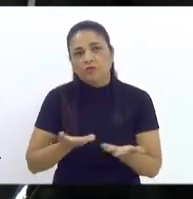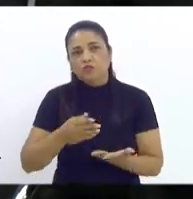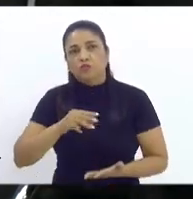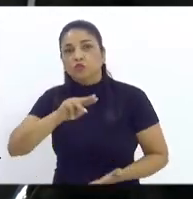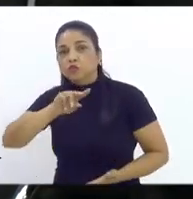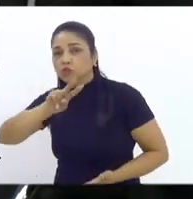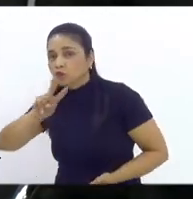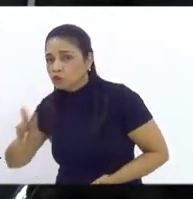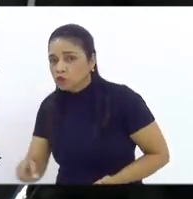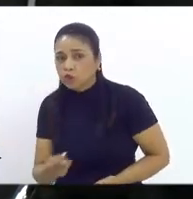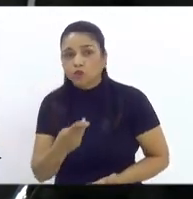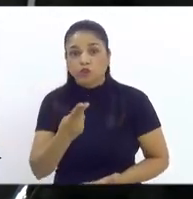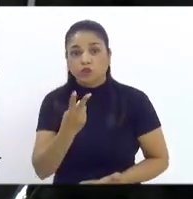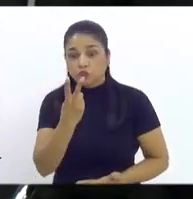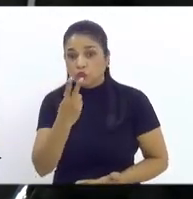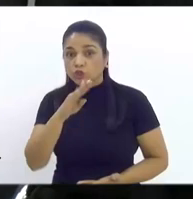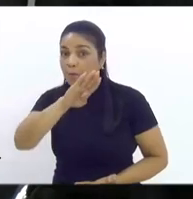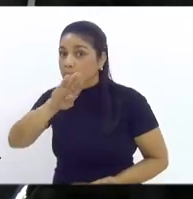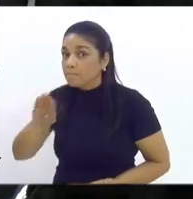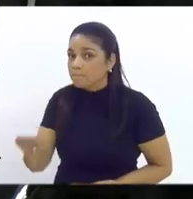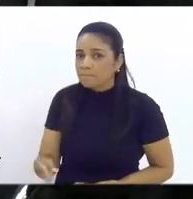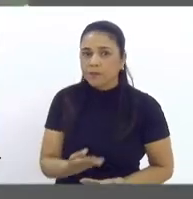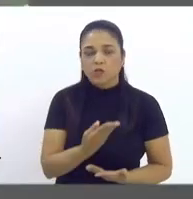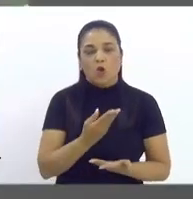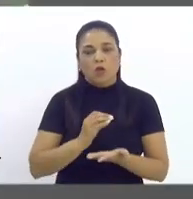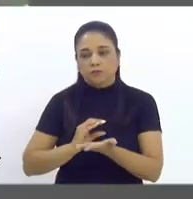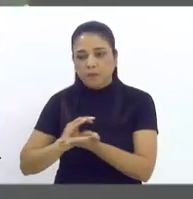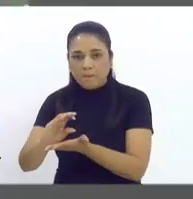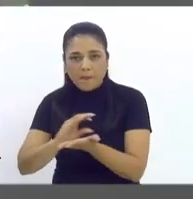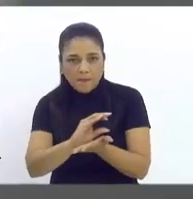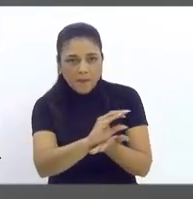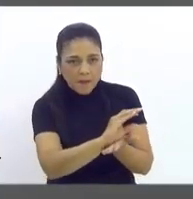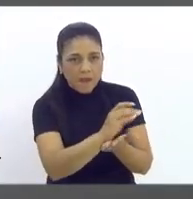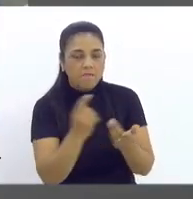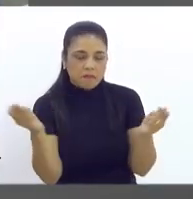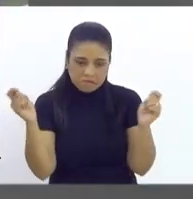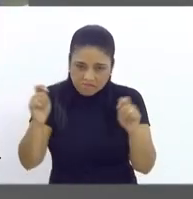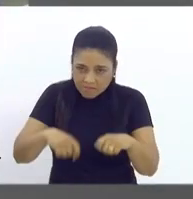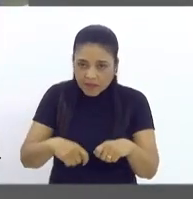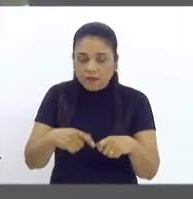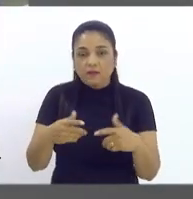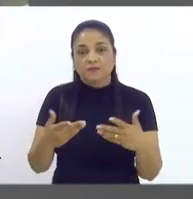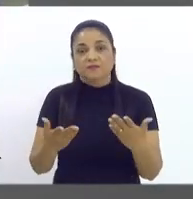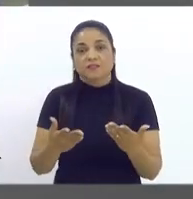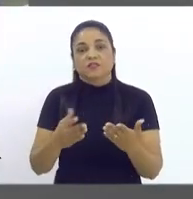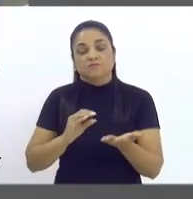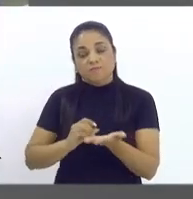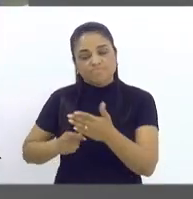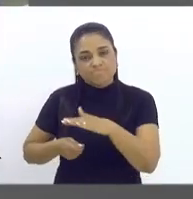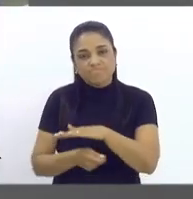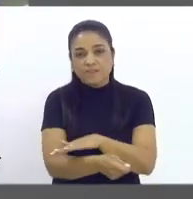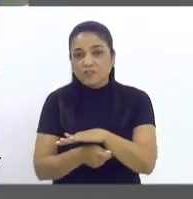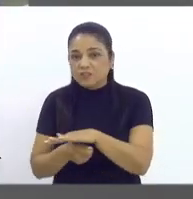bilhões a nível de reforços de rede para a gente poder atender essa demanda toda. E esses aqui são só os